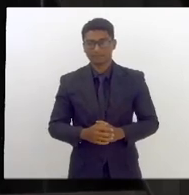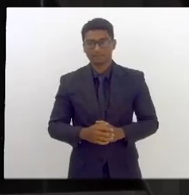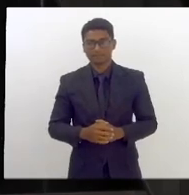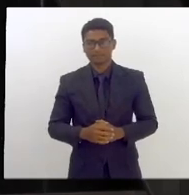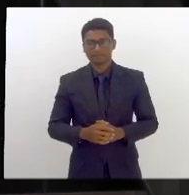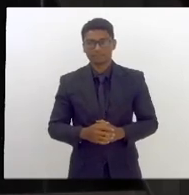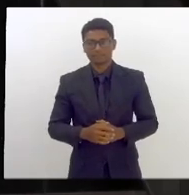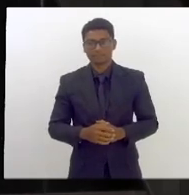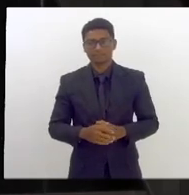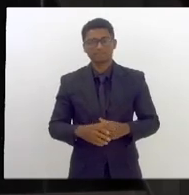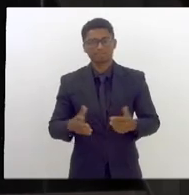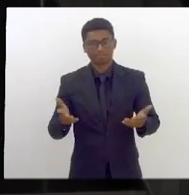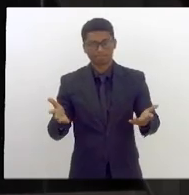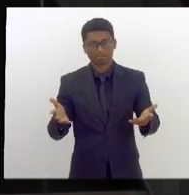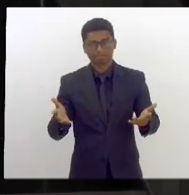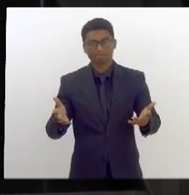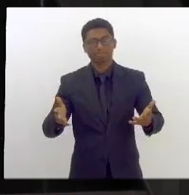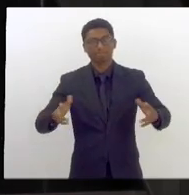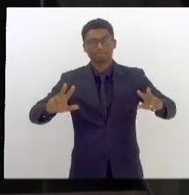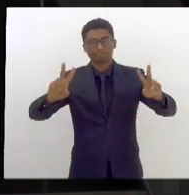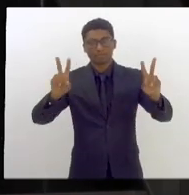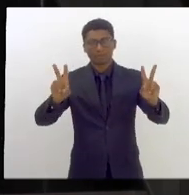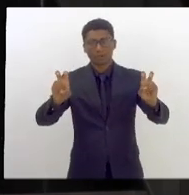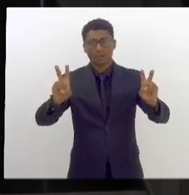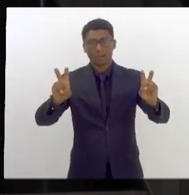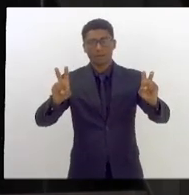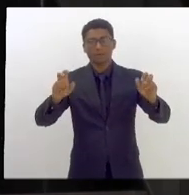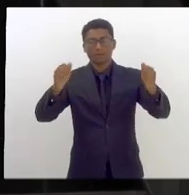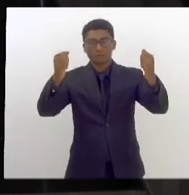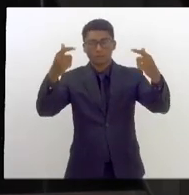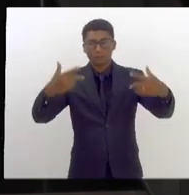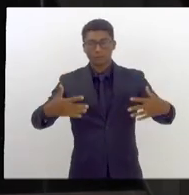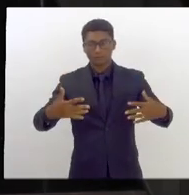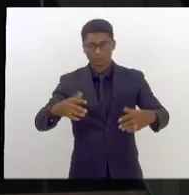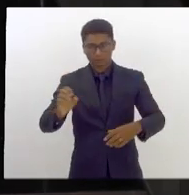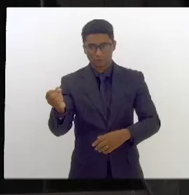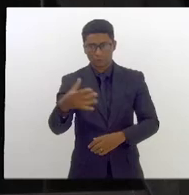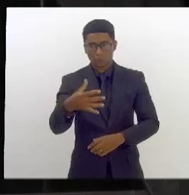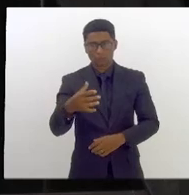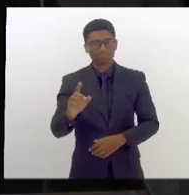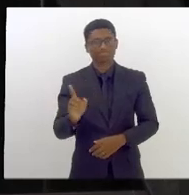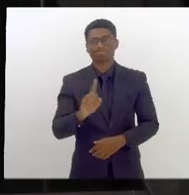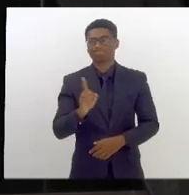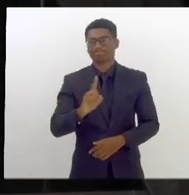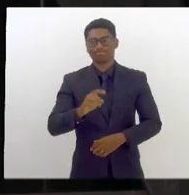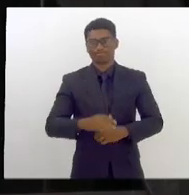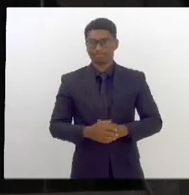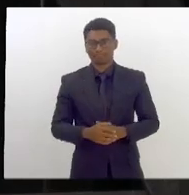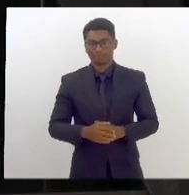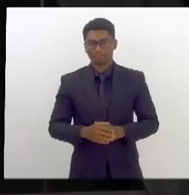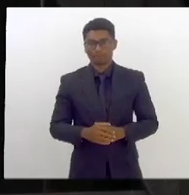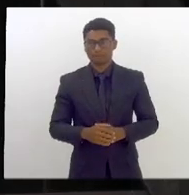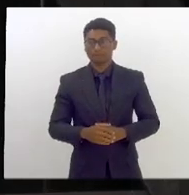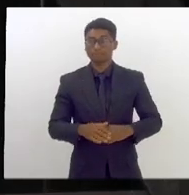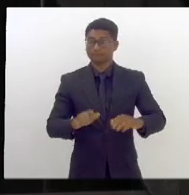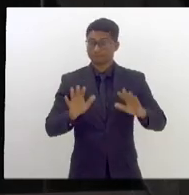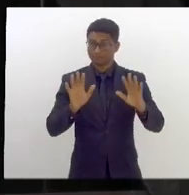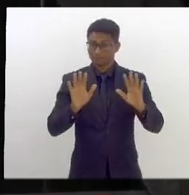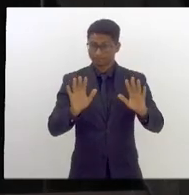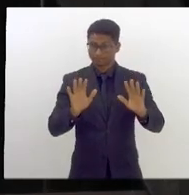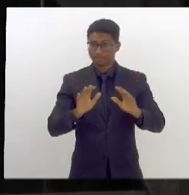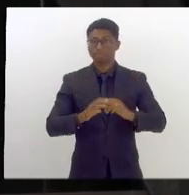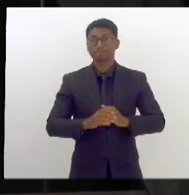tratar de uma questão que não é nova infelizmente mas que merece